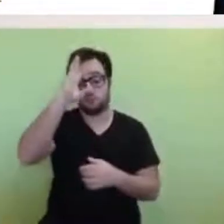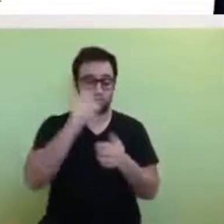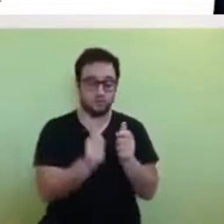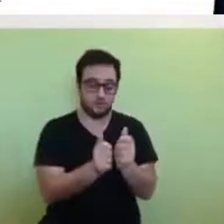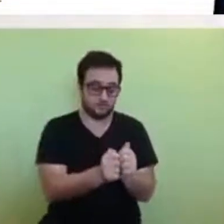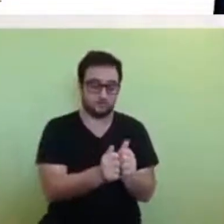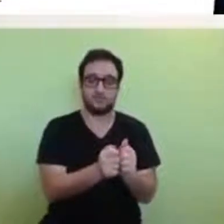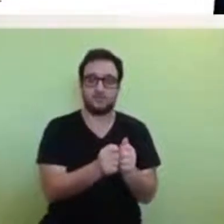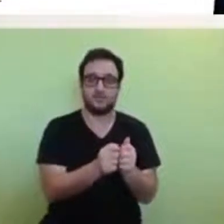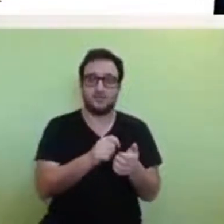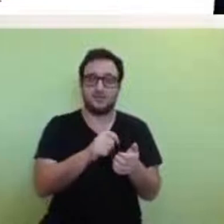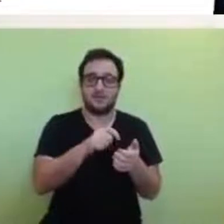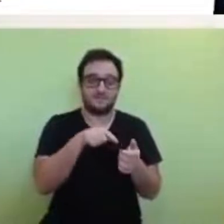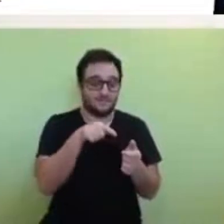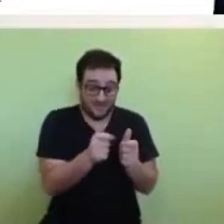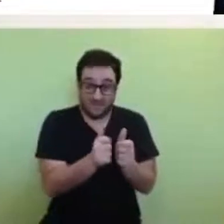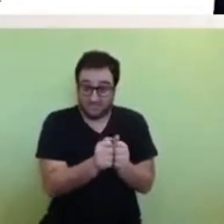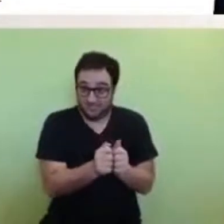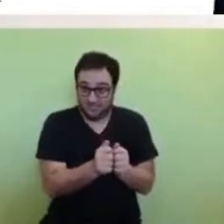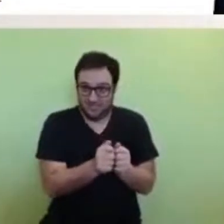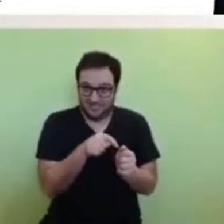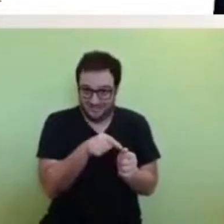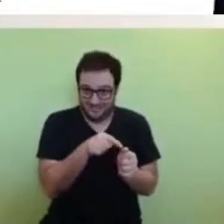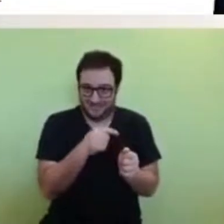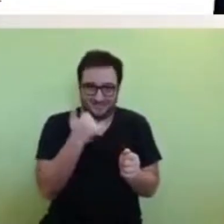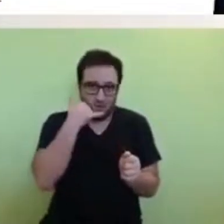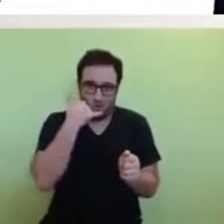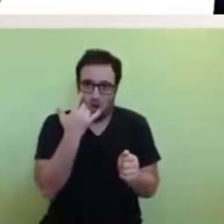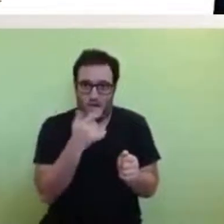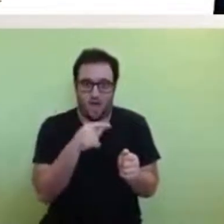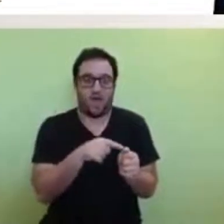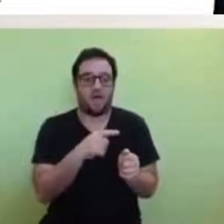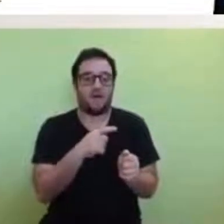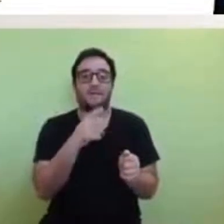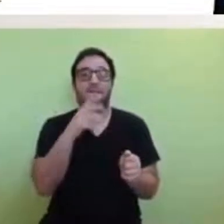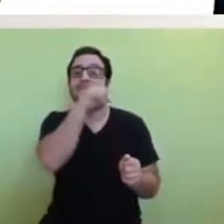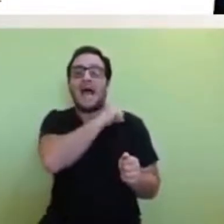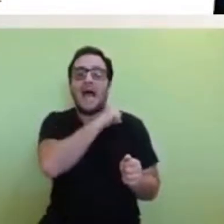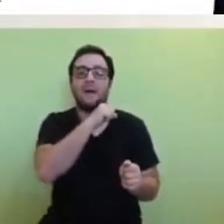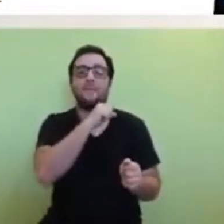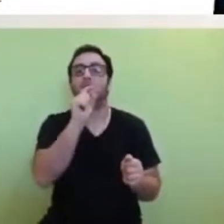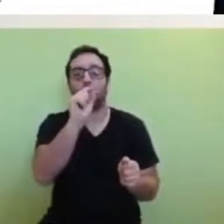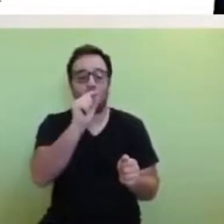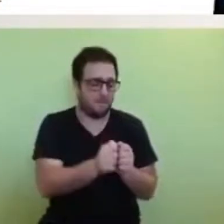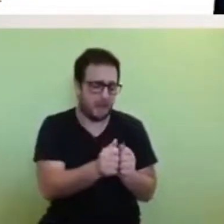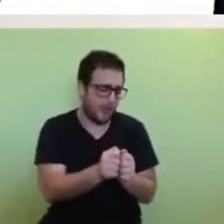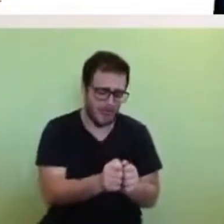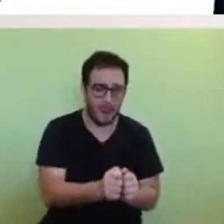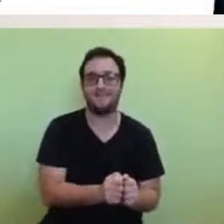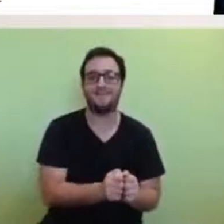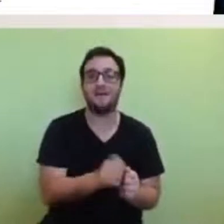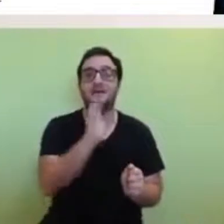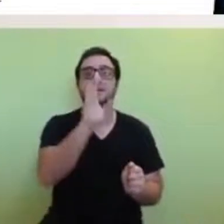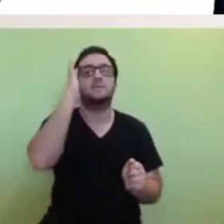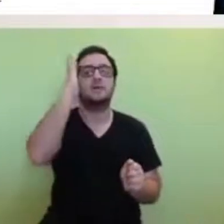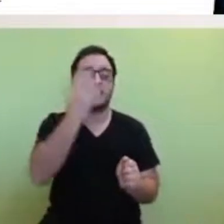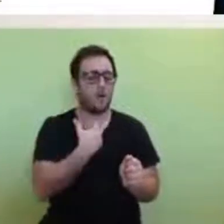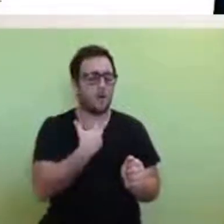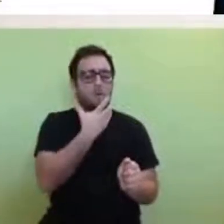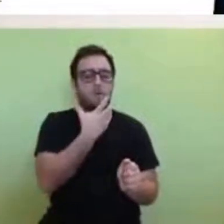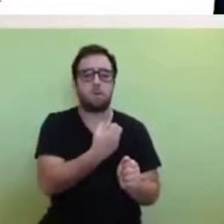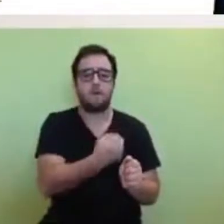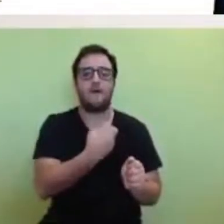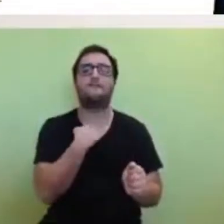áudio. A gente disse, passou de 1 minuto, vamos combinar, pode ligar. Não precisa mandar áudio. Por quê? Porque